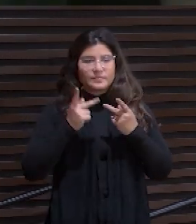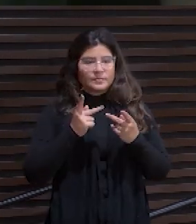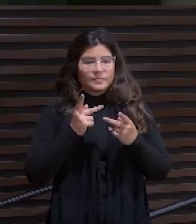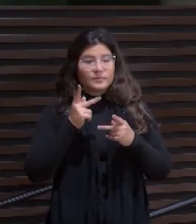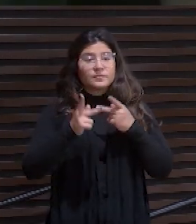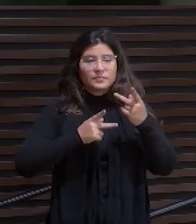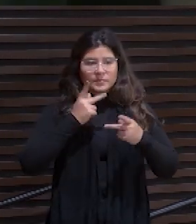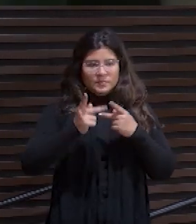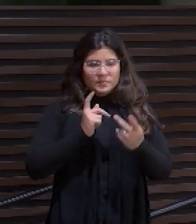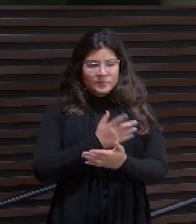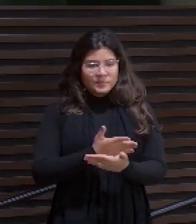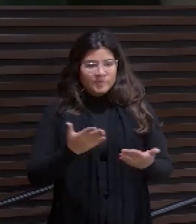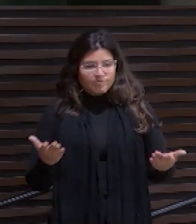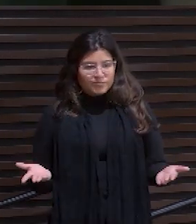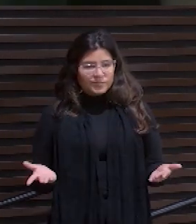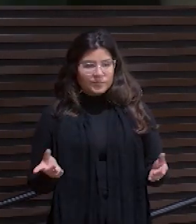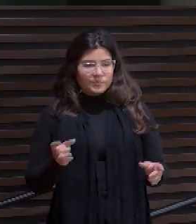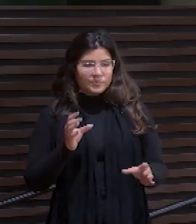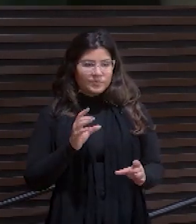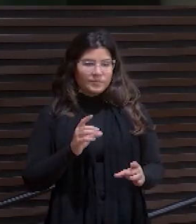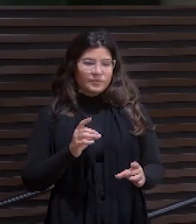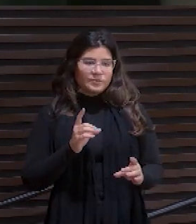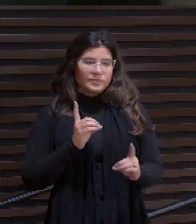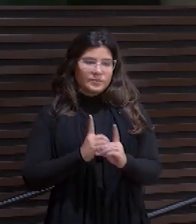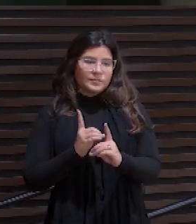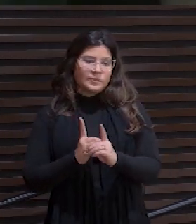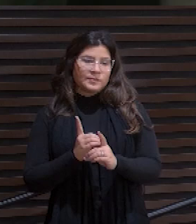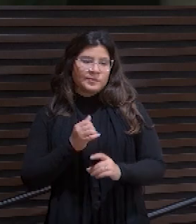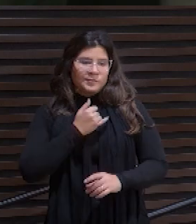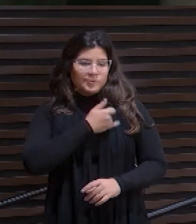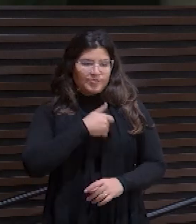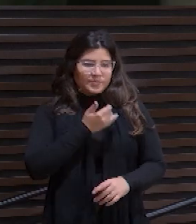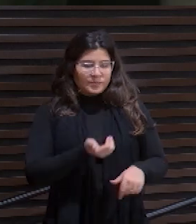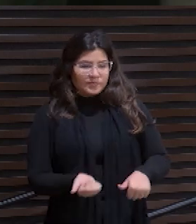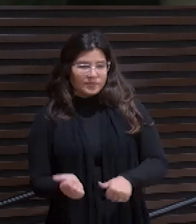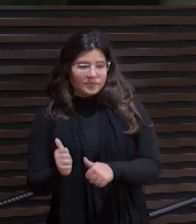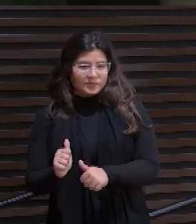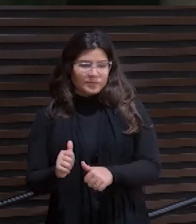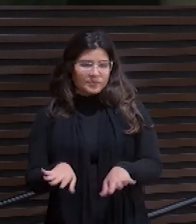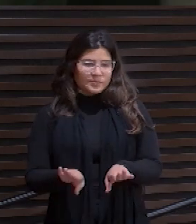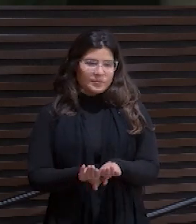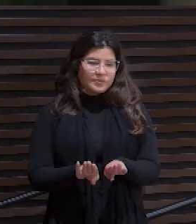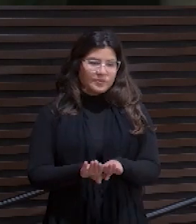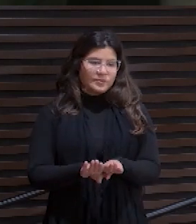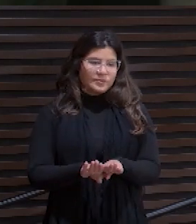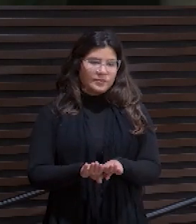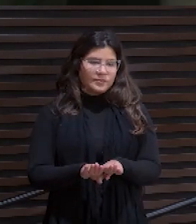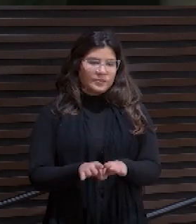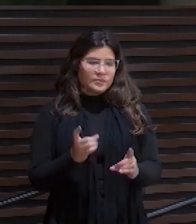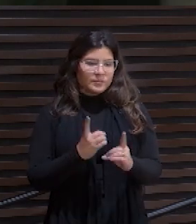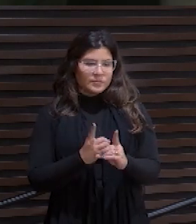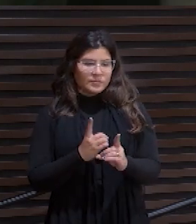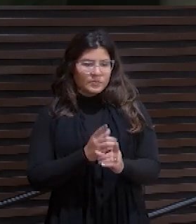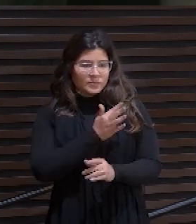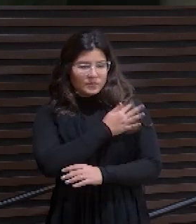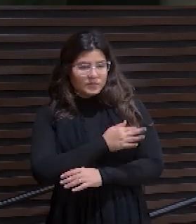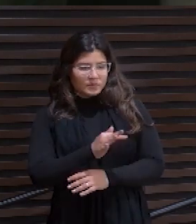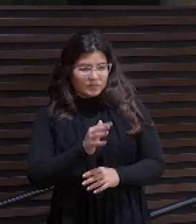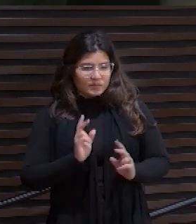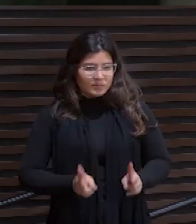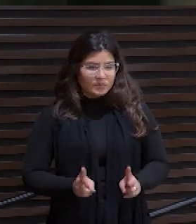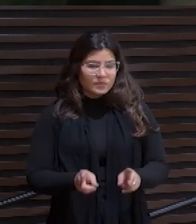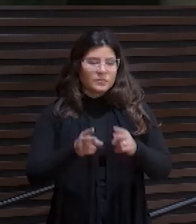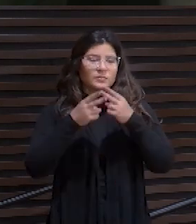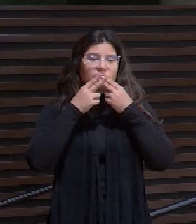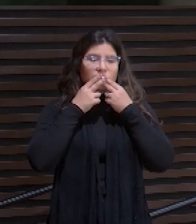disseram-lhe eles, os discípulos de João, e bem assim os dos fariseus, frequentemente jejuam e